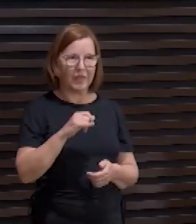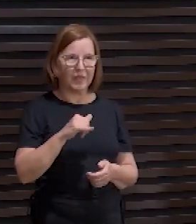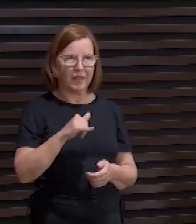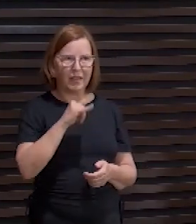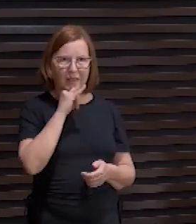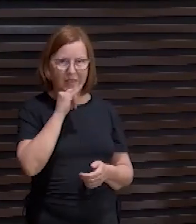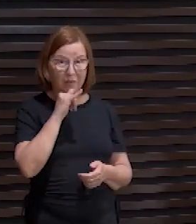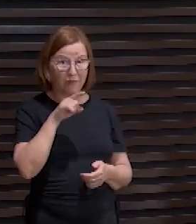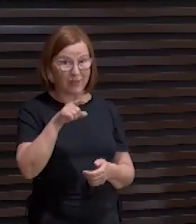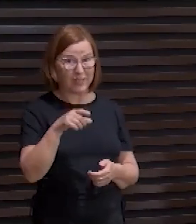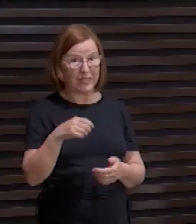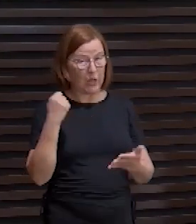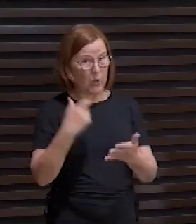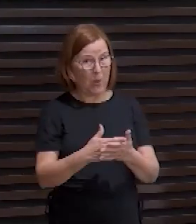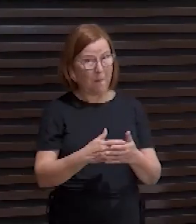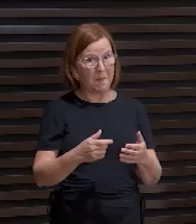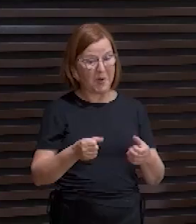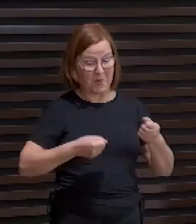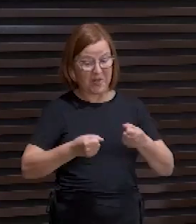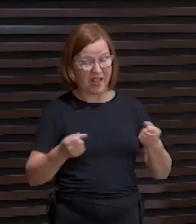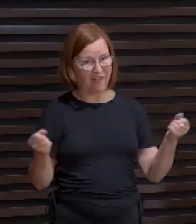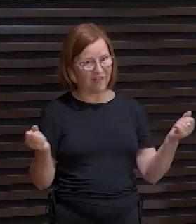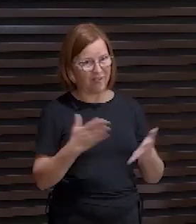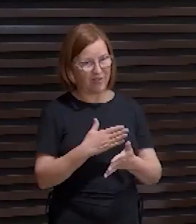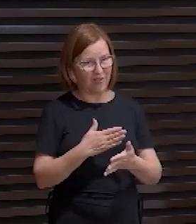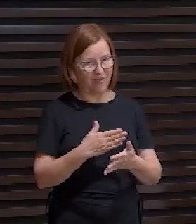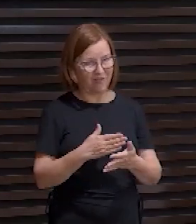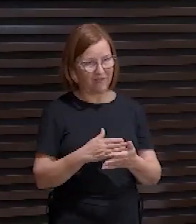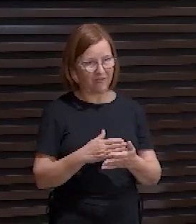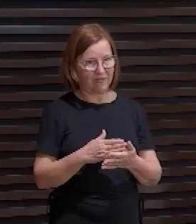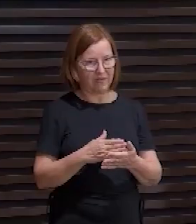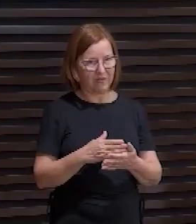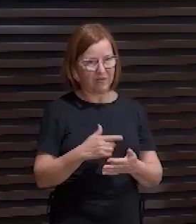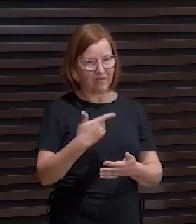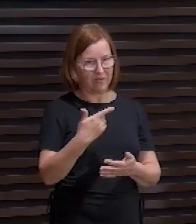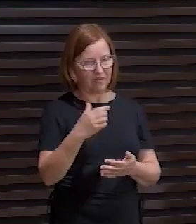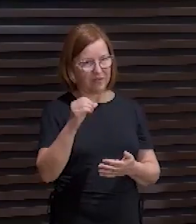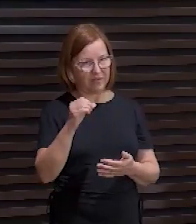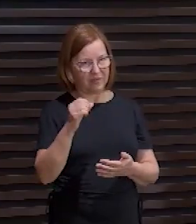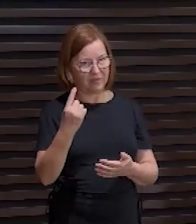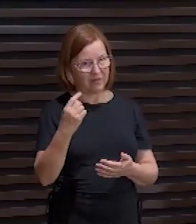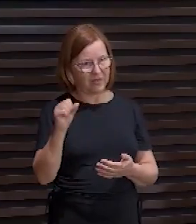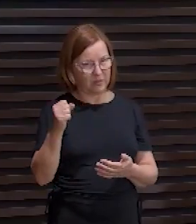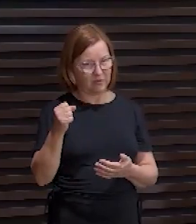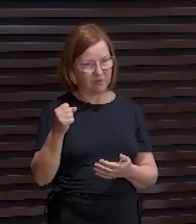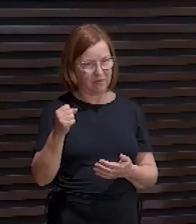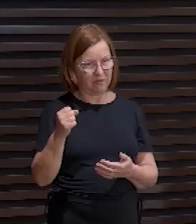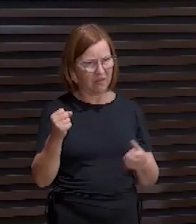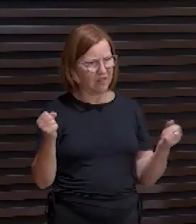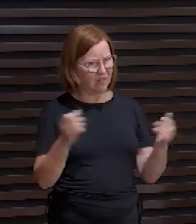amor, comprei um carro novo. Ele é novo para você, na tua perspectiva. Mas ele é um carro